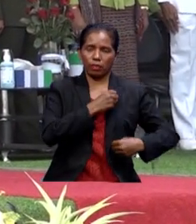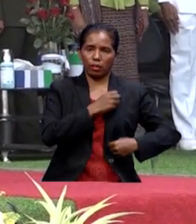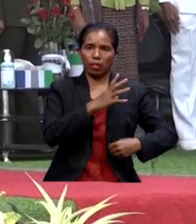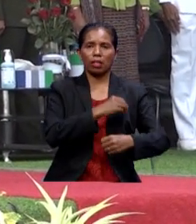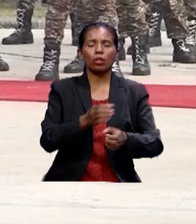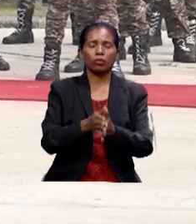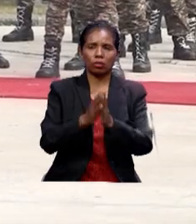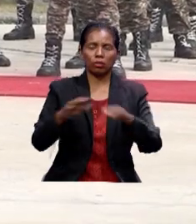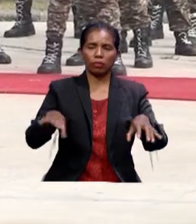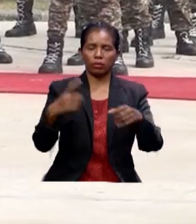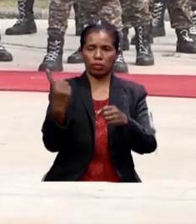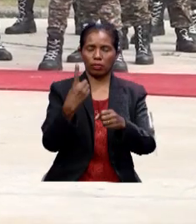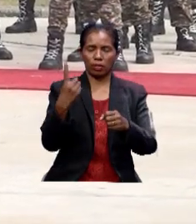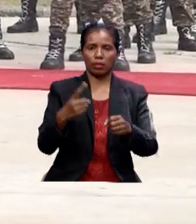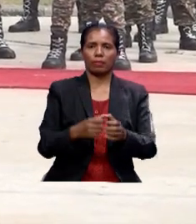estado.